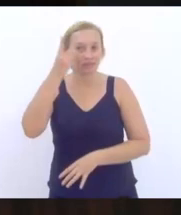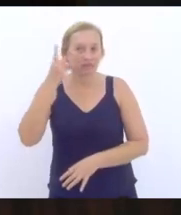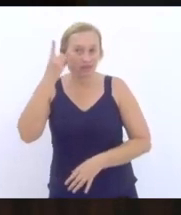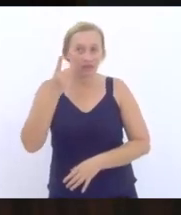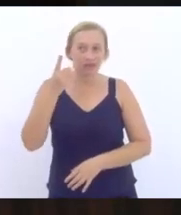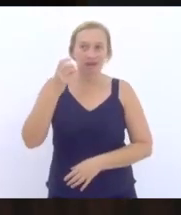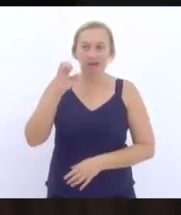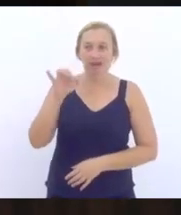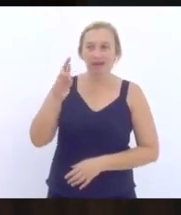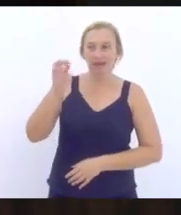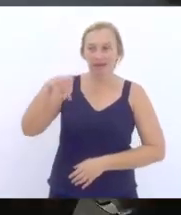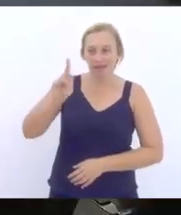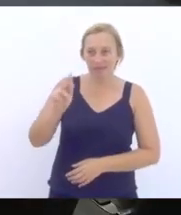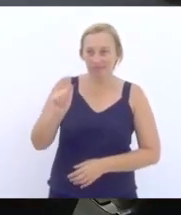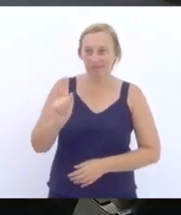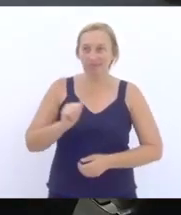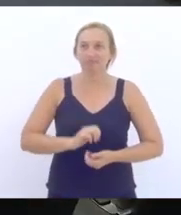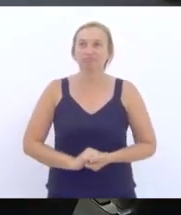Takemoto.